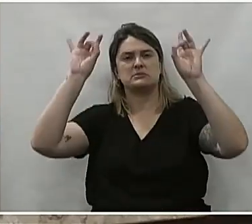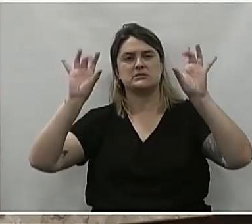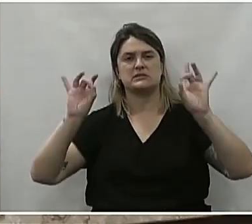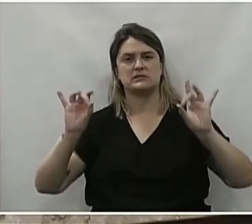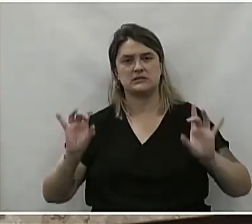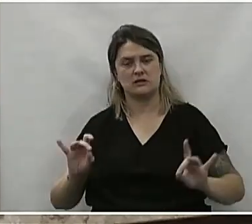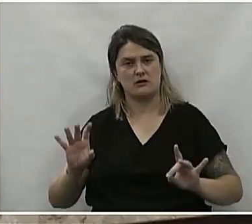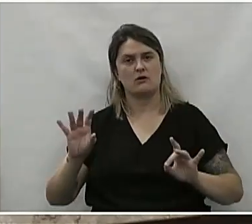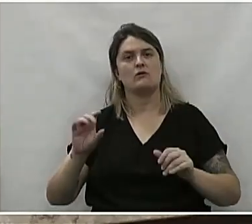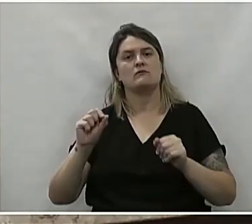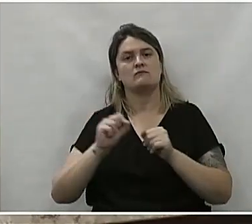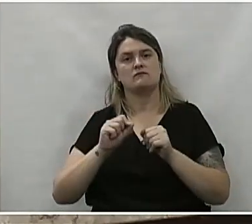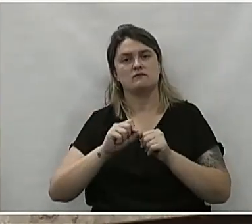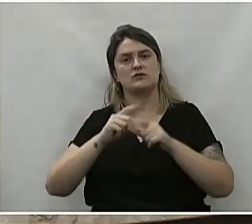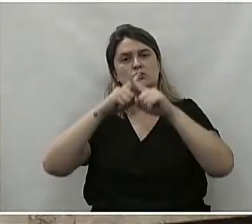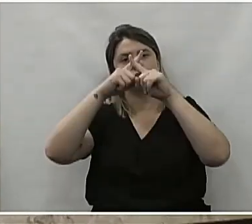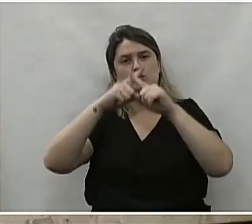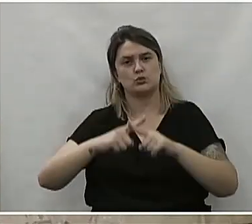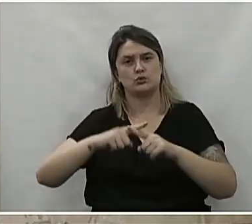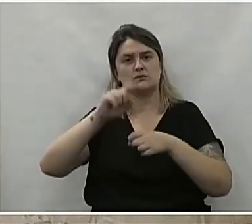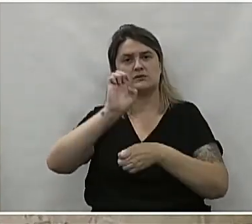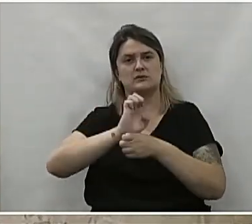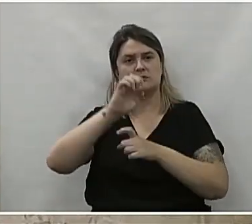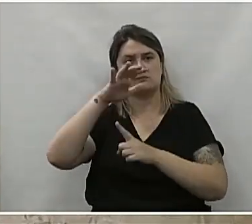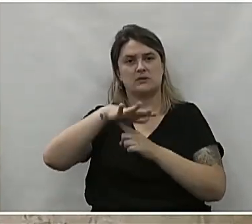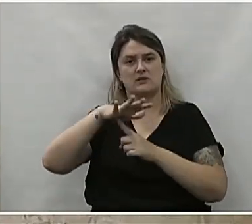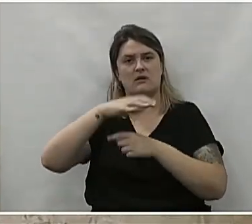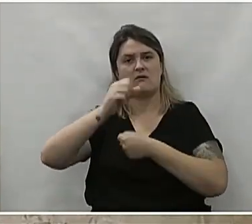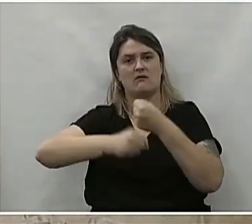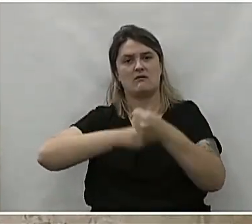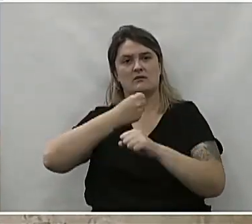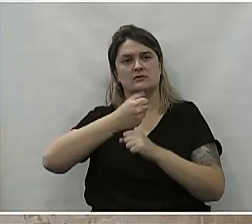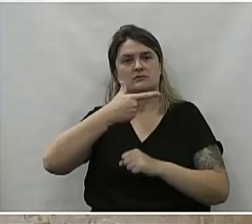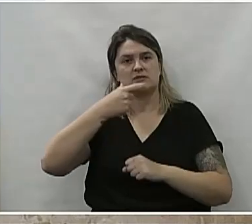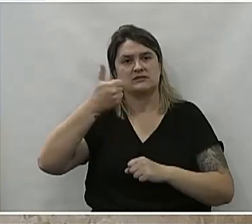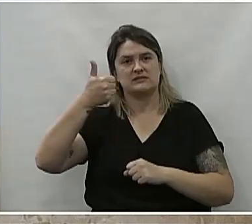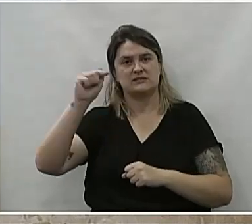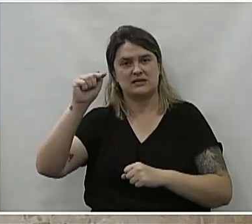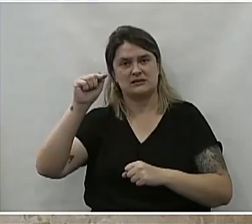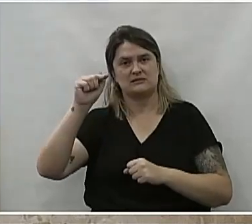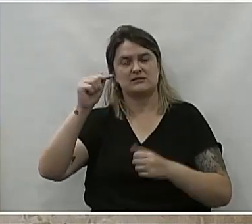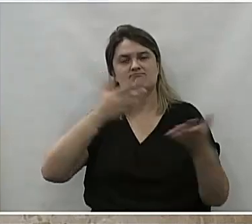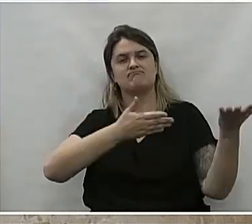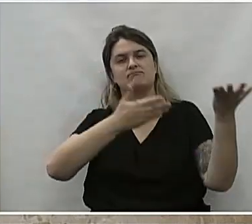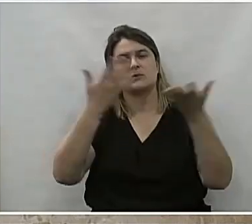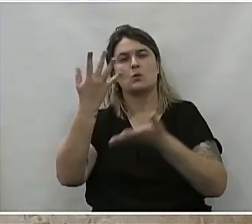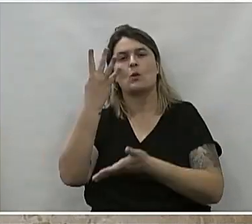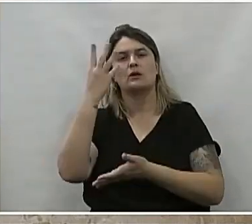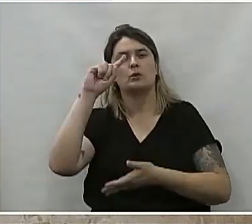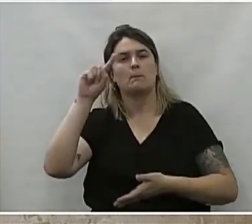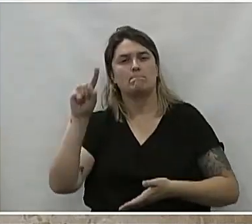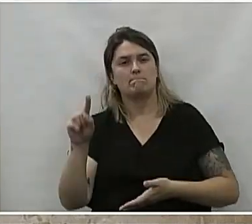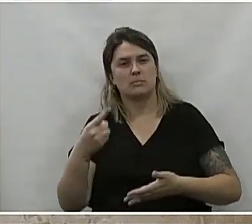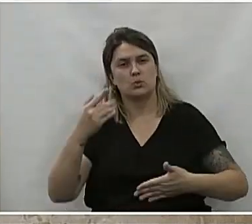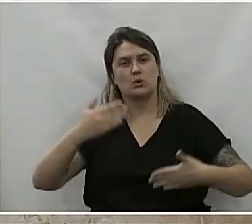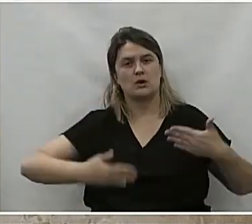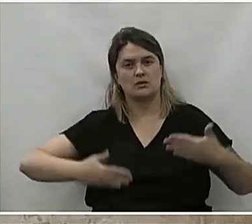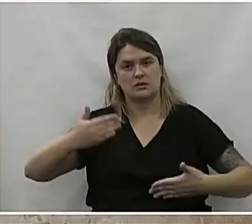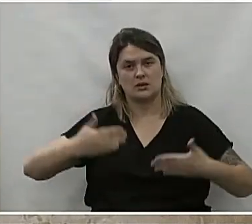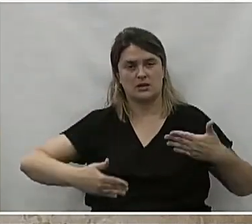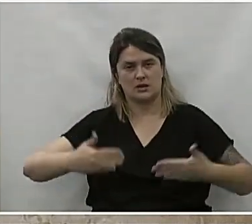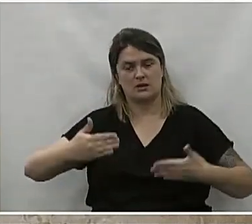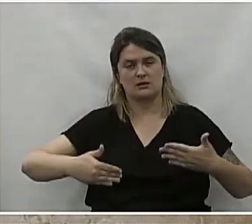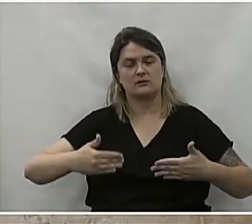sediamos Os Jogos Abertos Do Paraná Aqui em 2017 Recepcionando Quase 4 mil Atletas